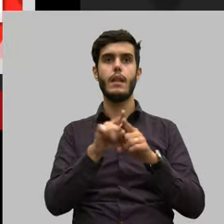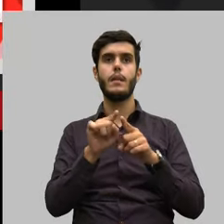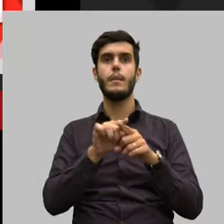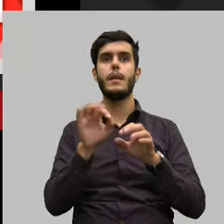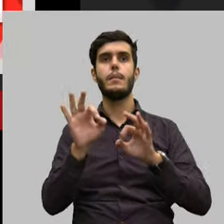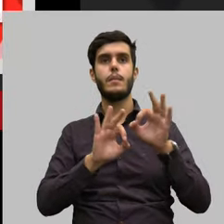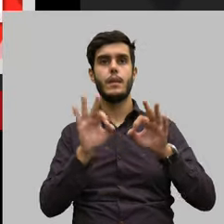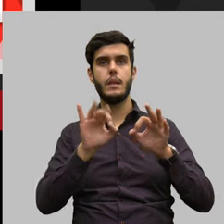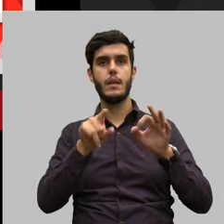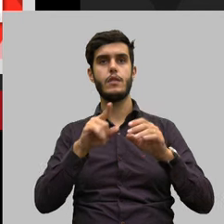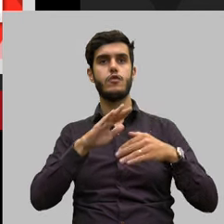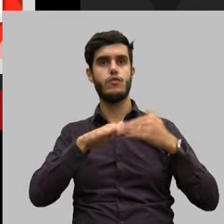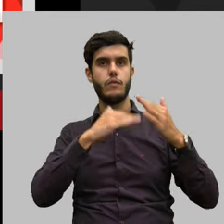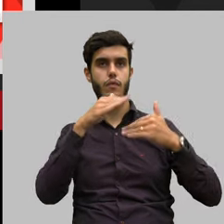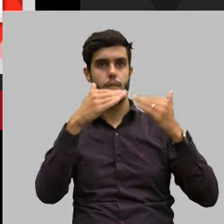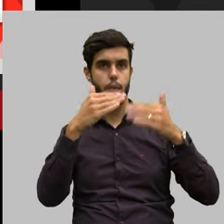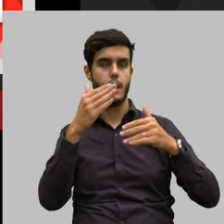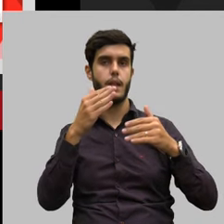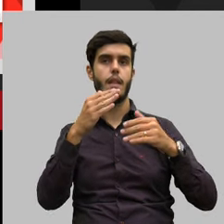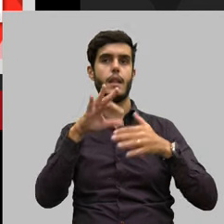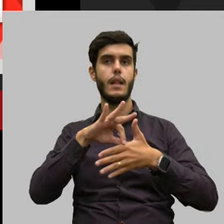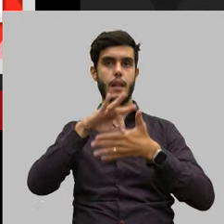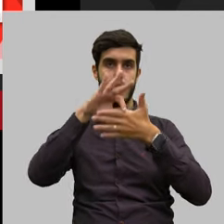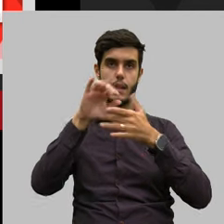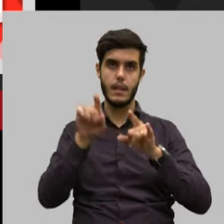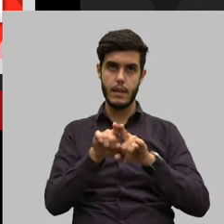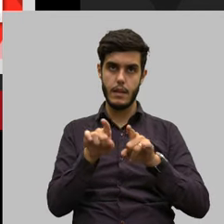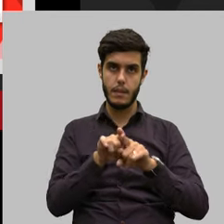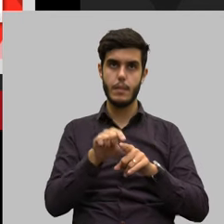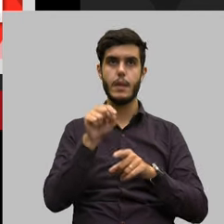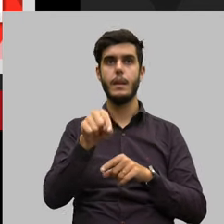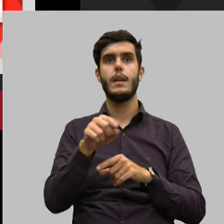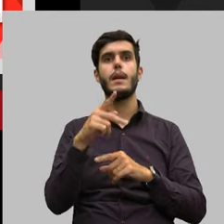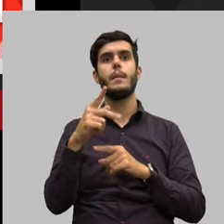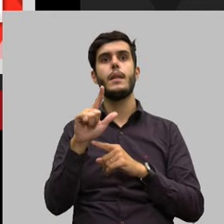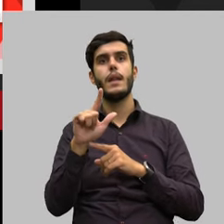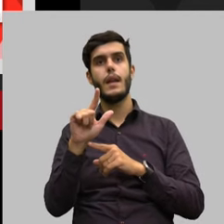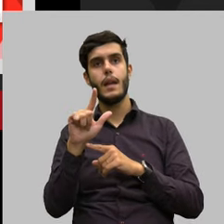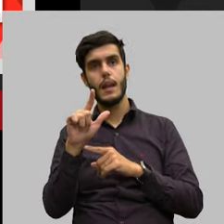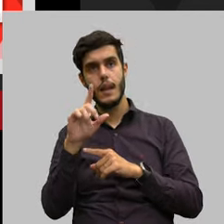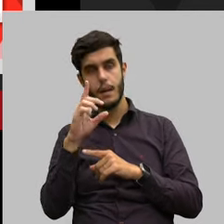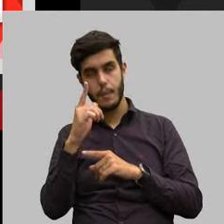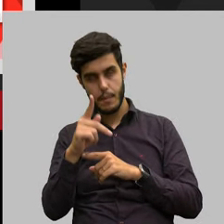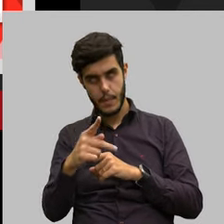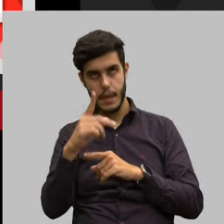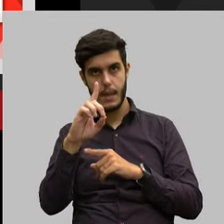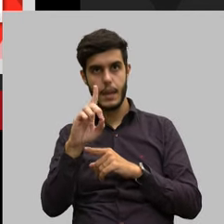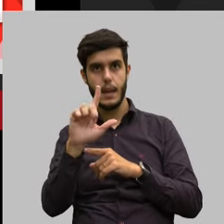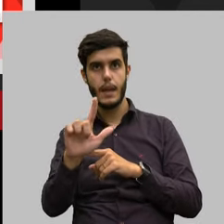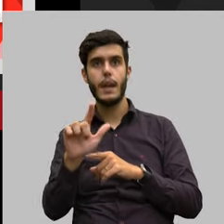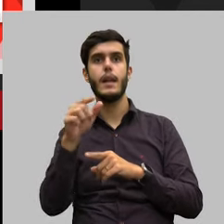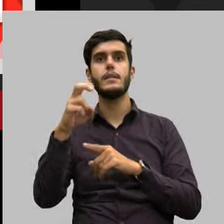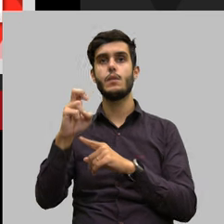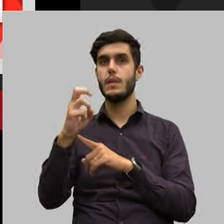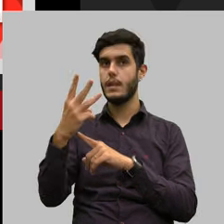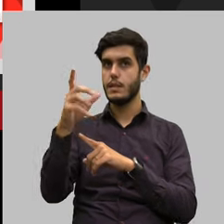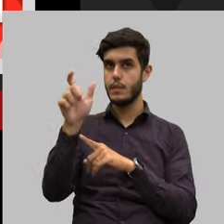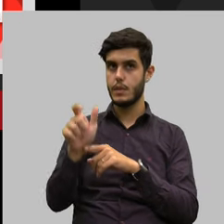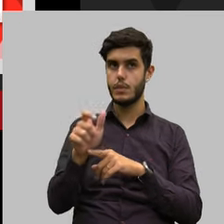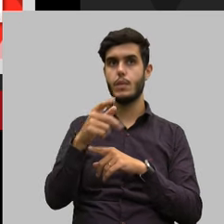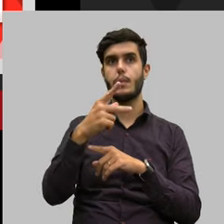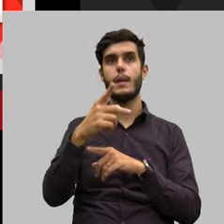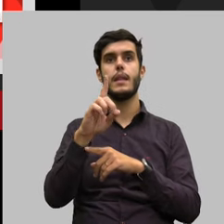pdl a gente tem o pdl de subsecretários com 62 lideranças a gente tem o intendentes eh